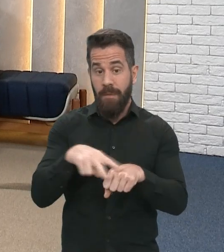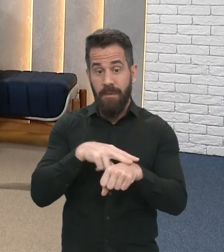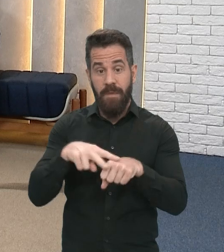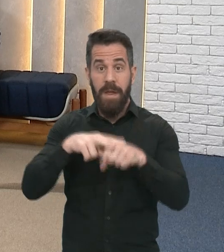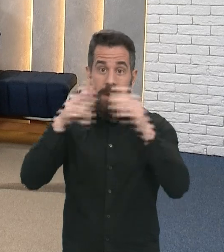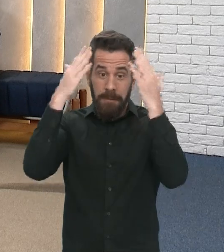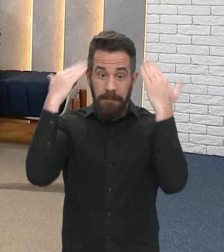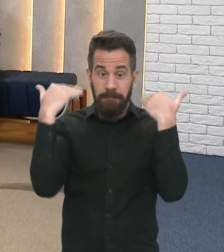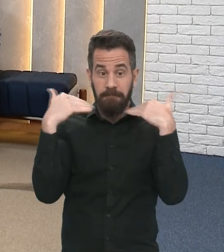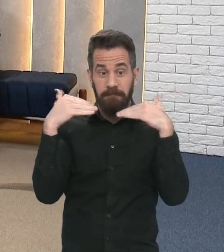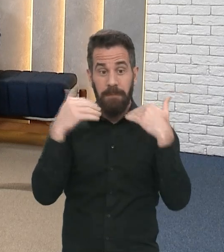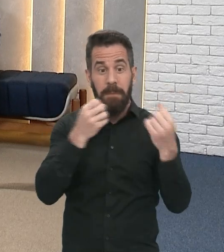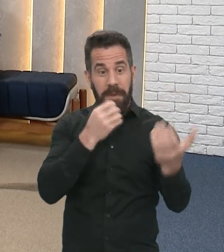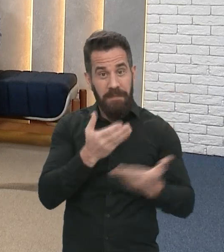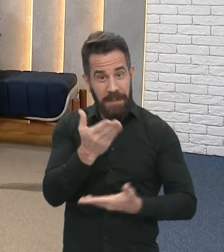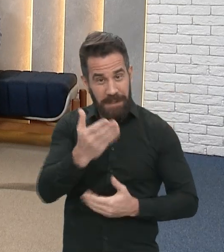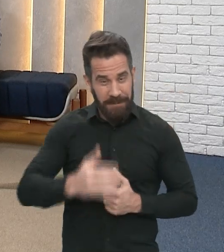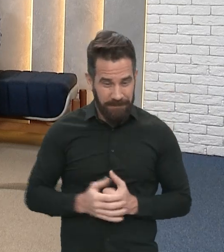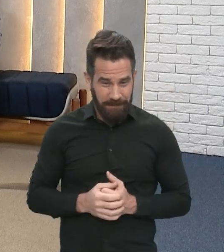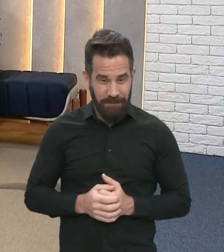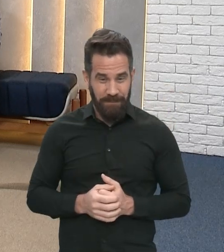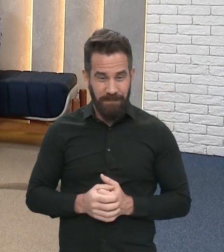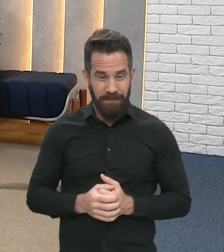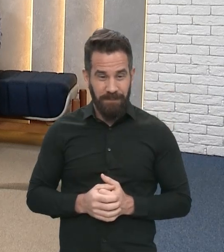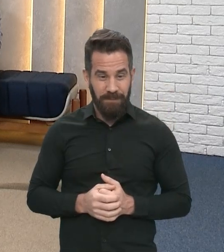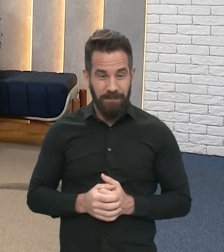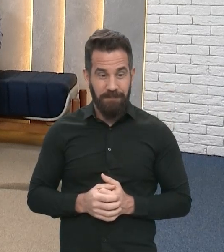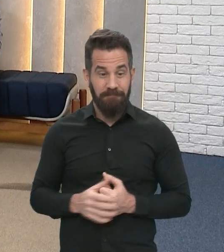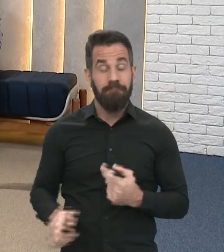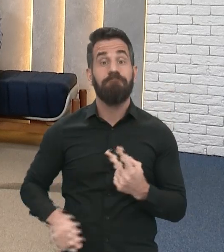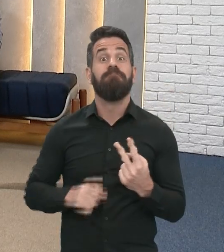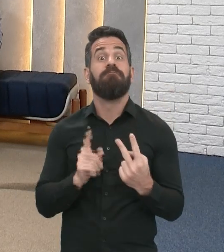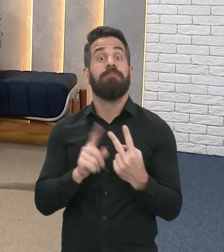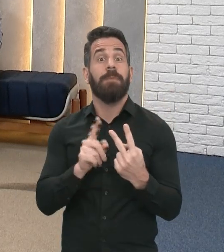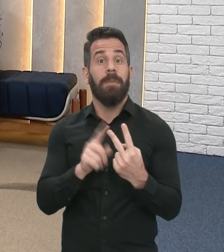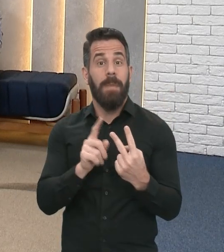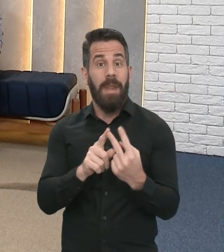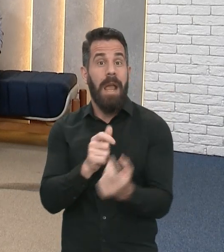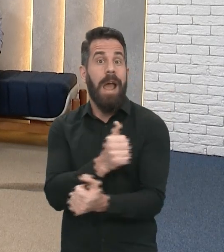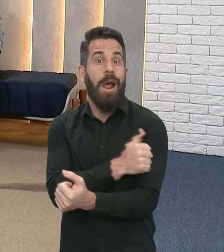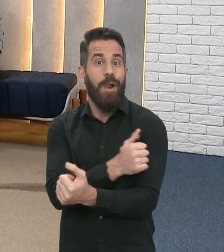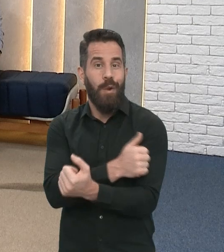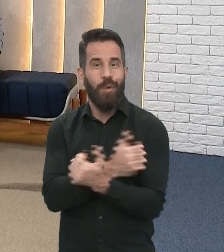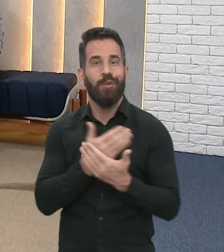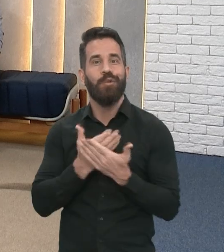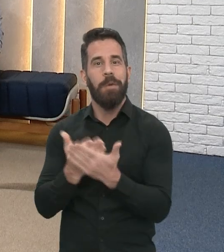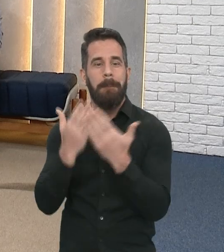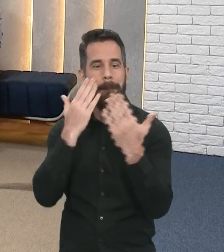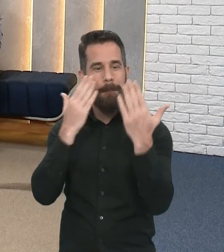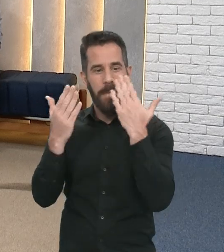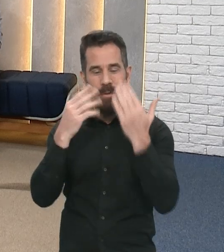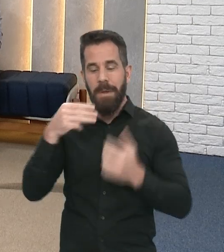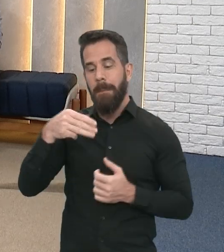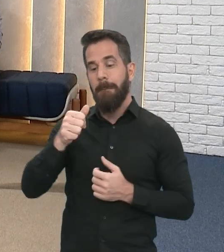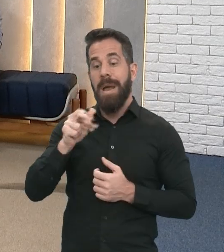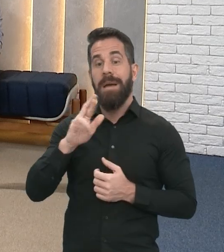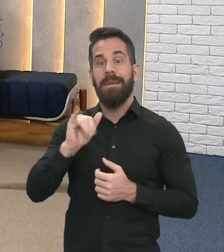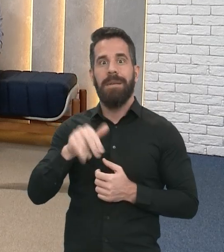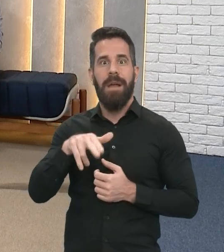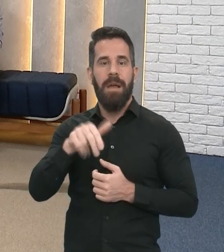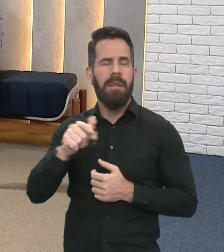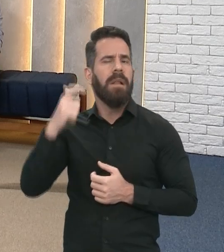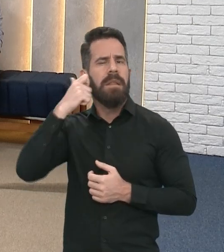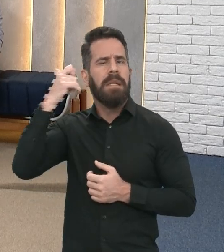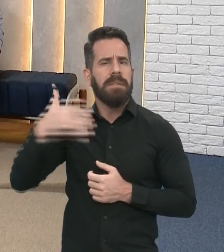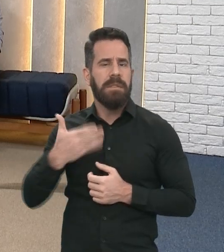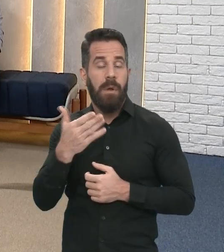bem-vinda, professora. Obrigada. Com a gente também a estudante de Psicologia da UFG, Mariana Cunha, ela se descreve como uma